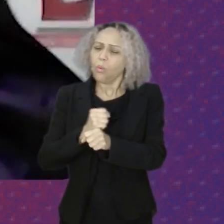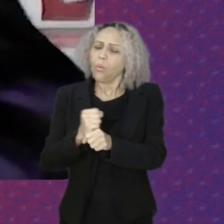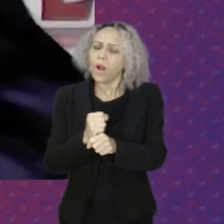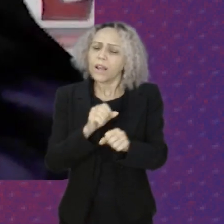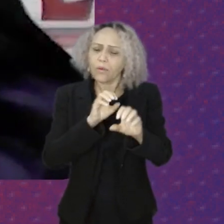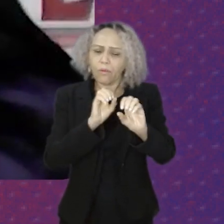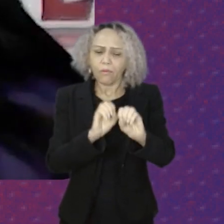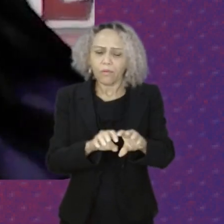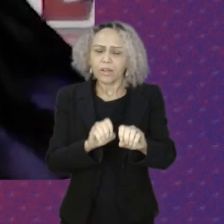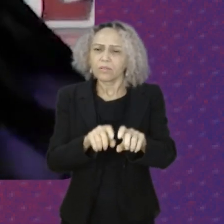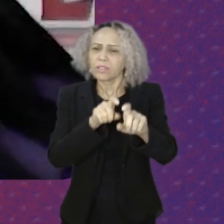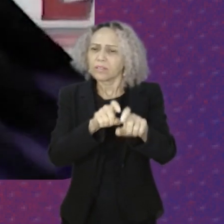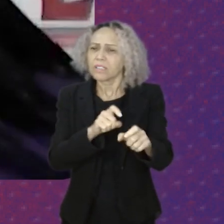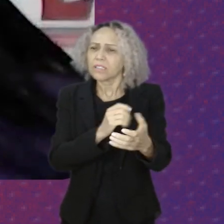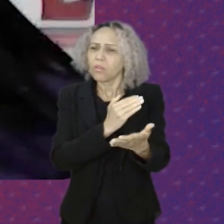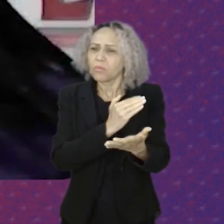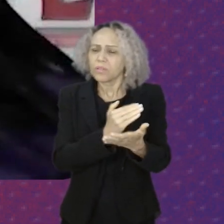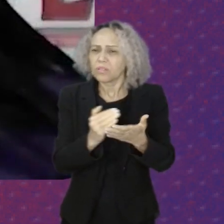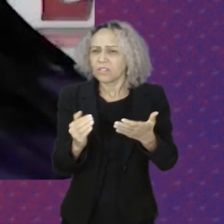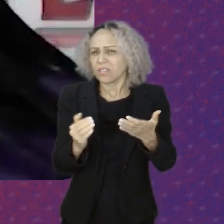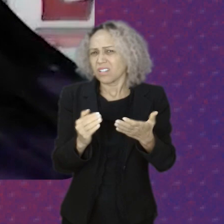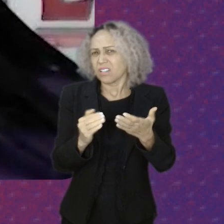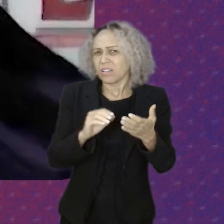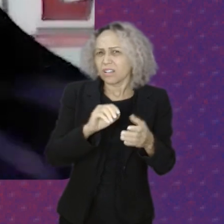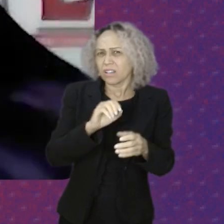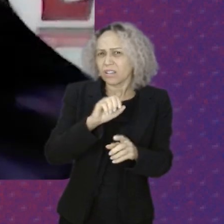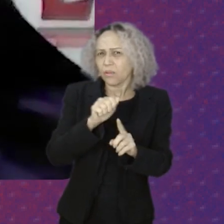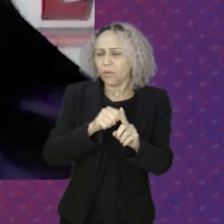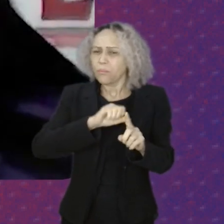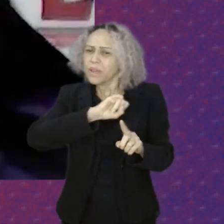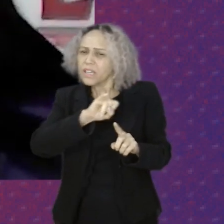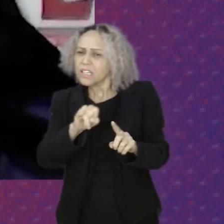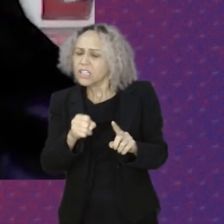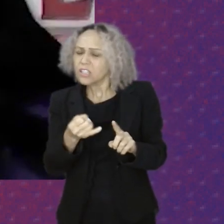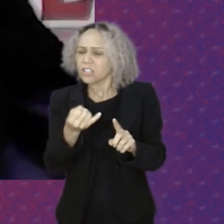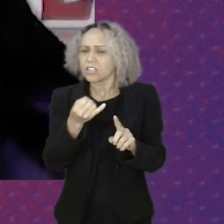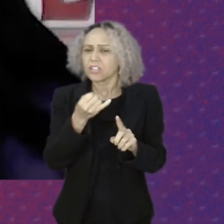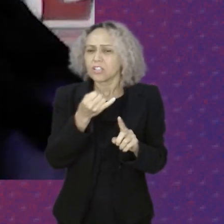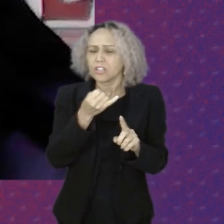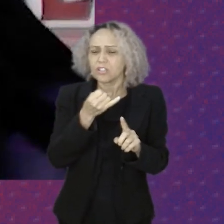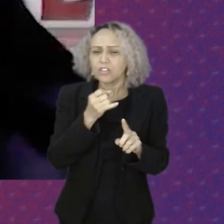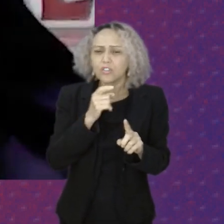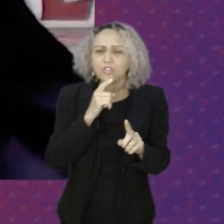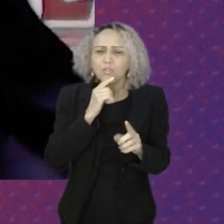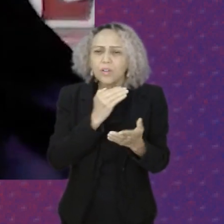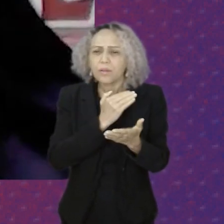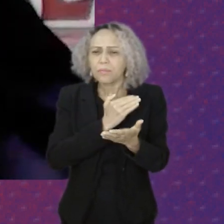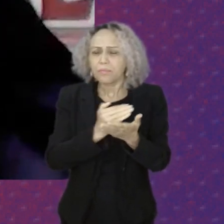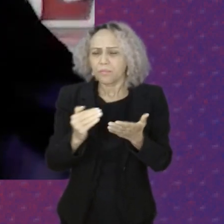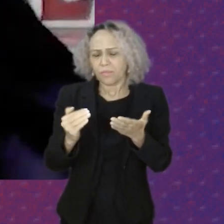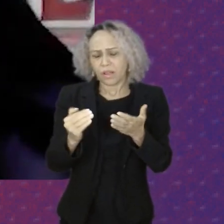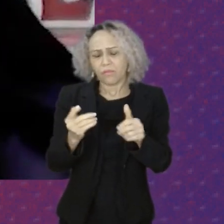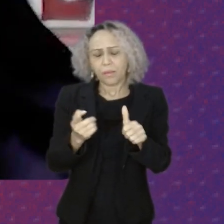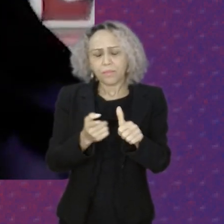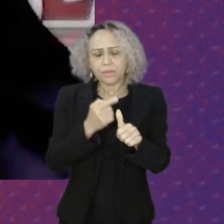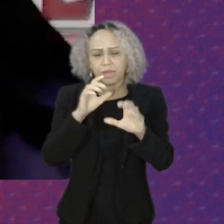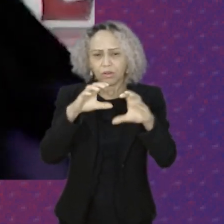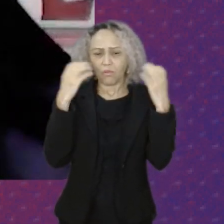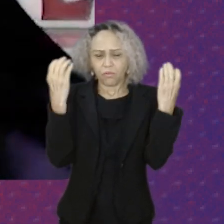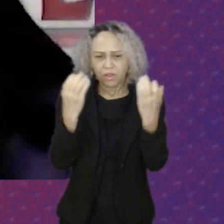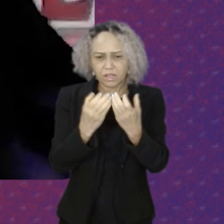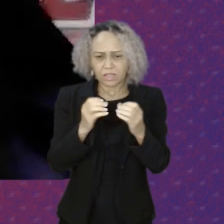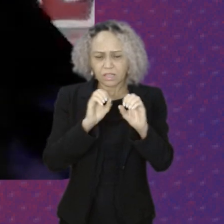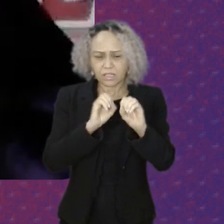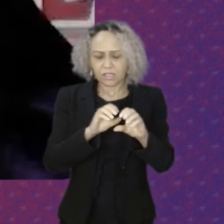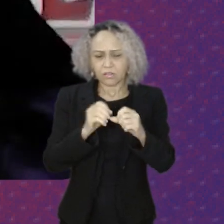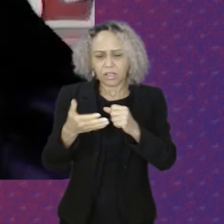aí em 98, em julho, né, a primeira conferência da educação básica dos sujeitos do campo. E aí